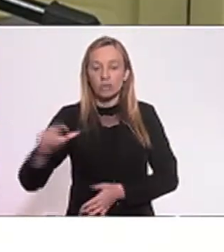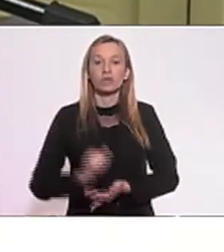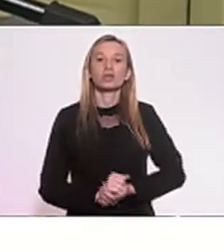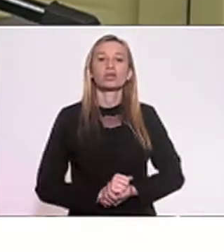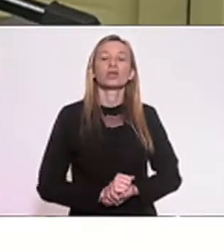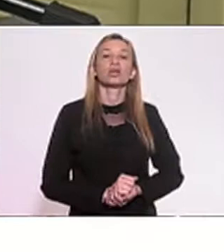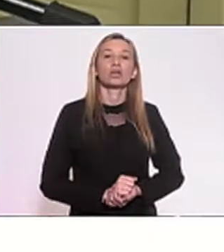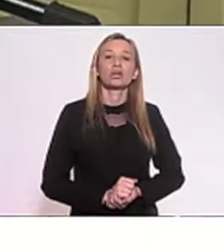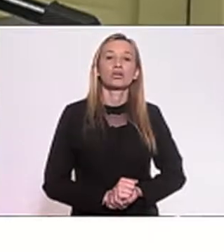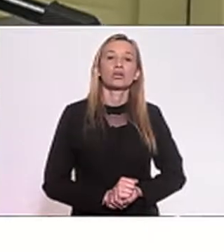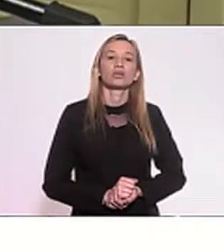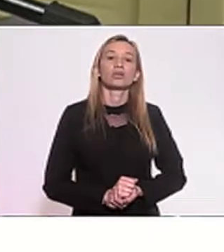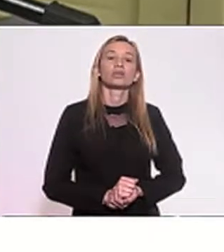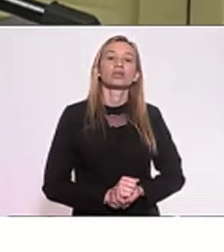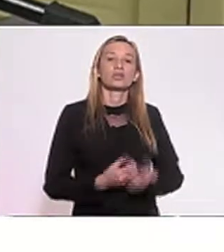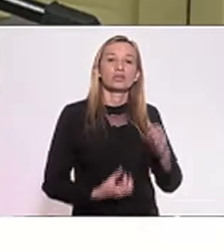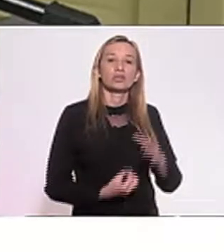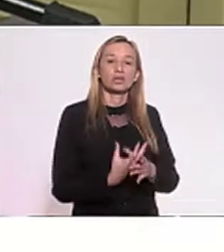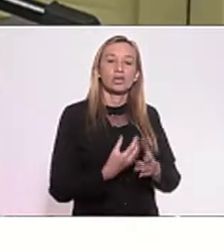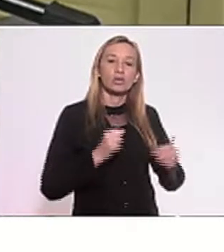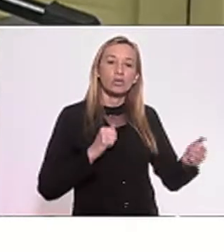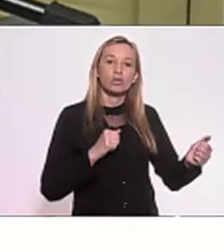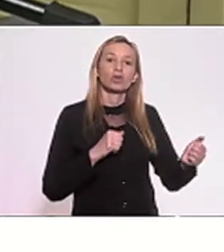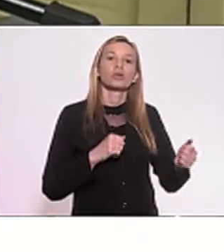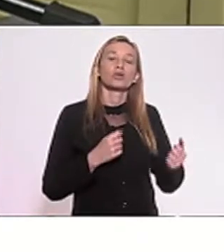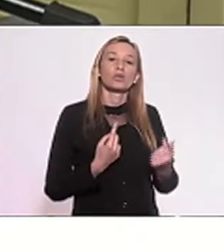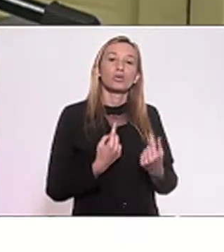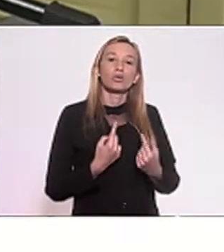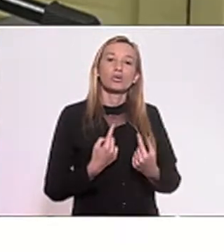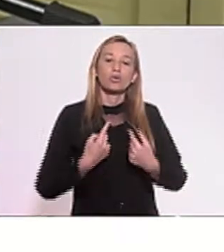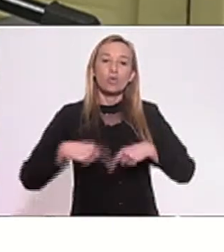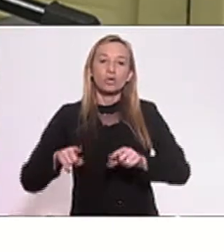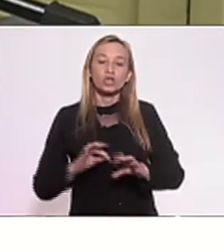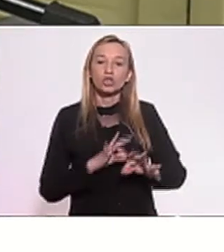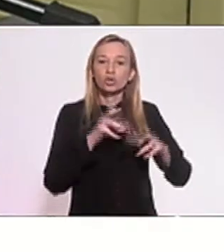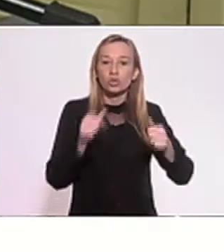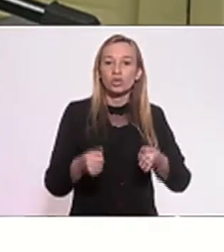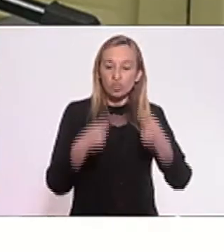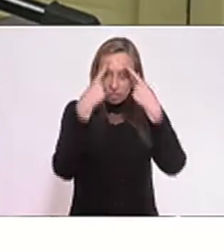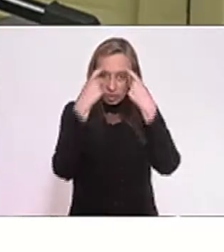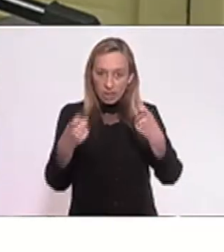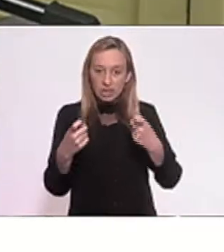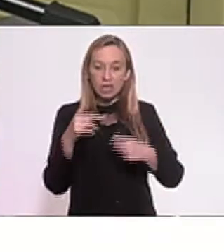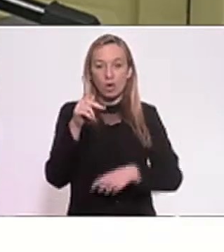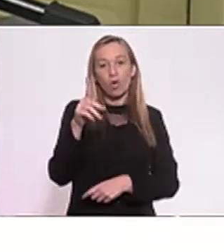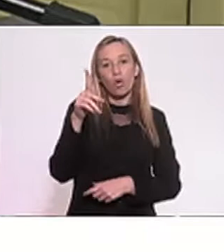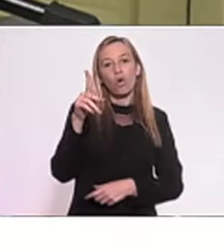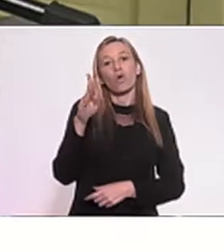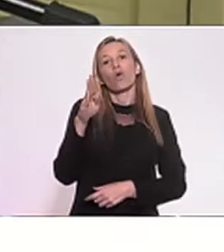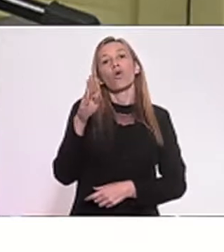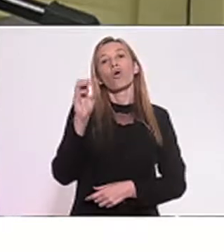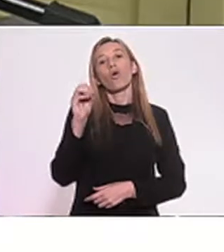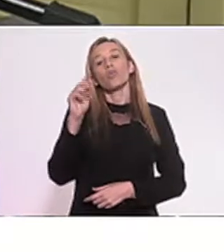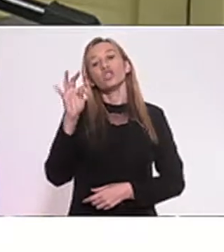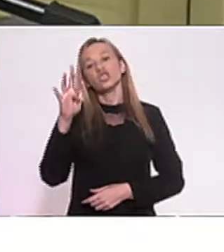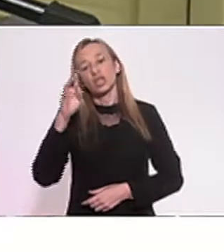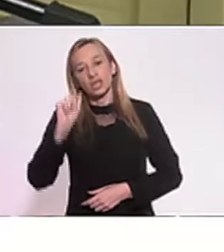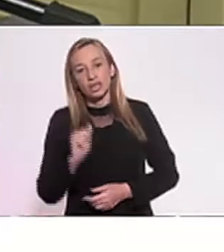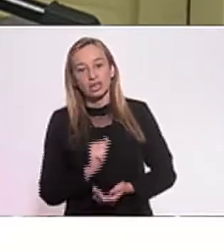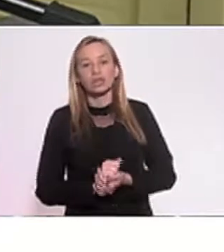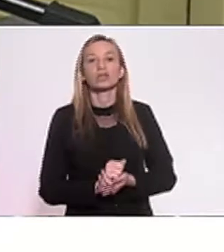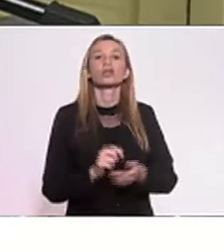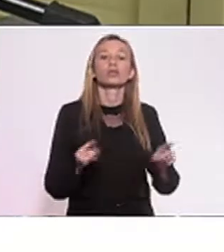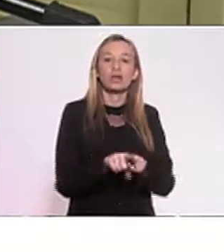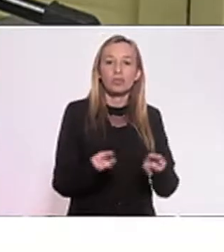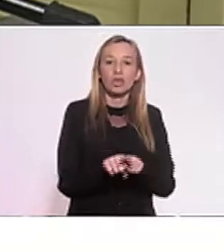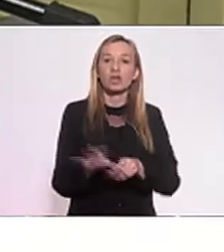Recomenda-se promover o combate intensivo e sistemático a toda forma de violência obstétrica. Recomenda-se desenvolver programas que garantam